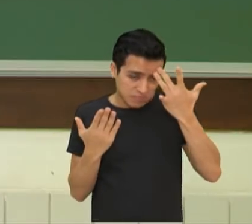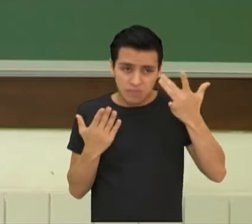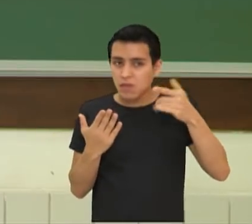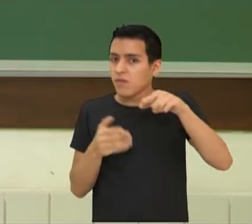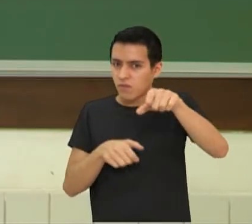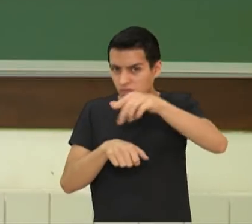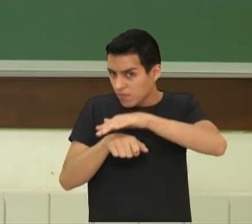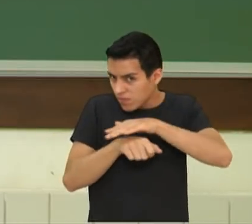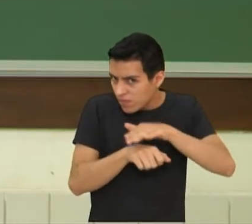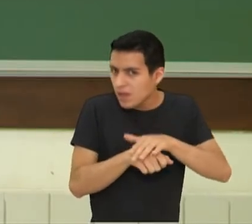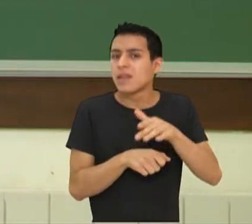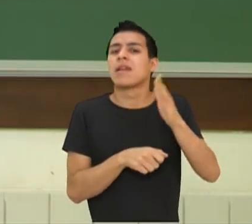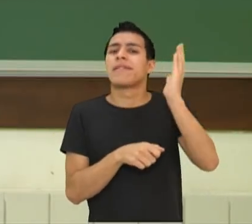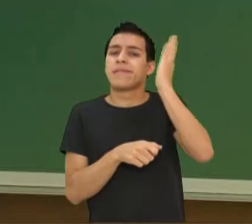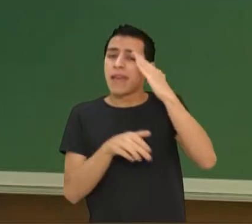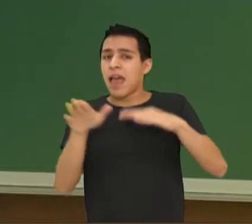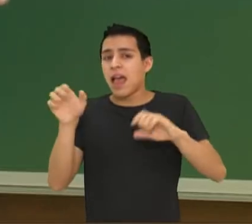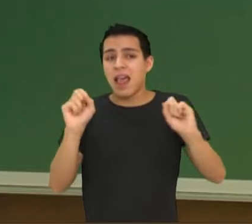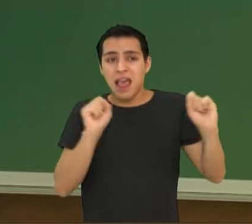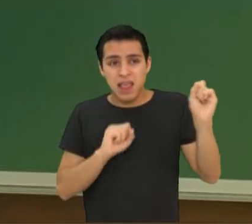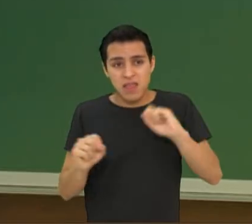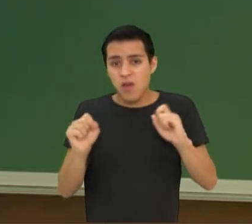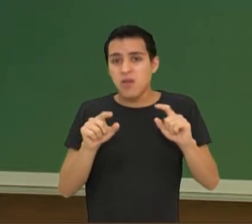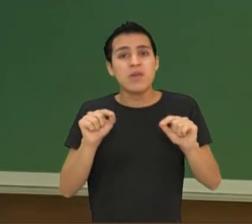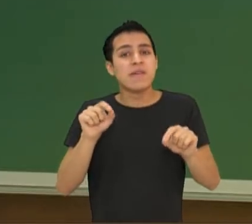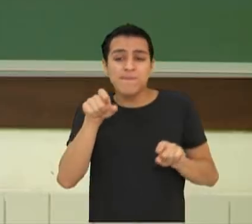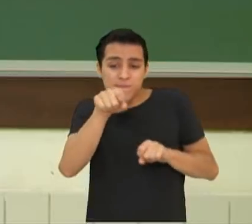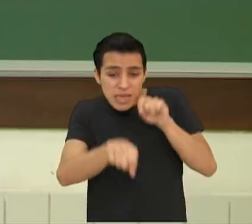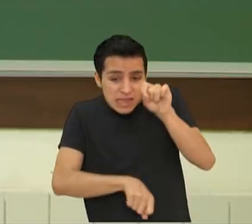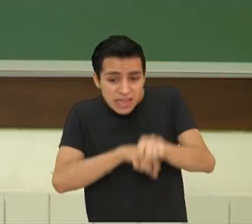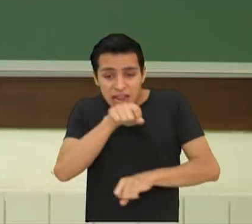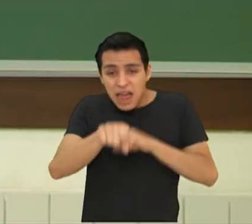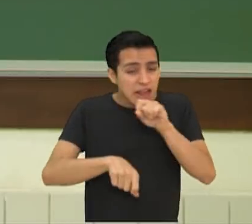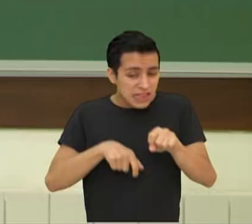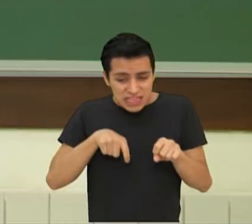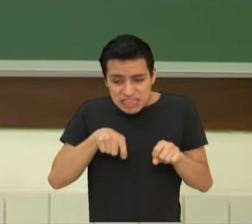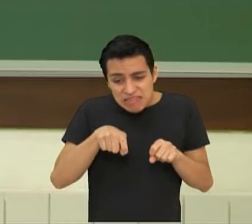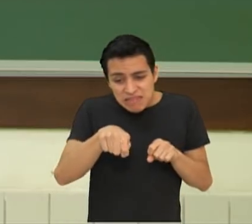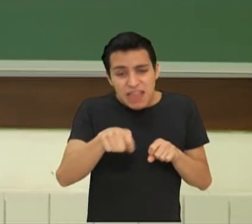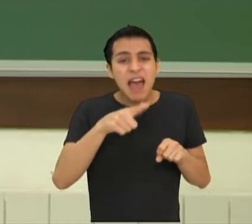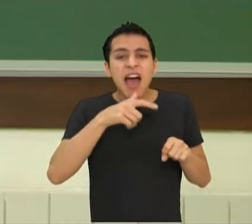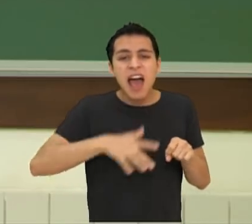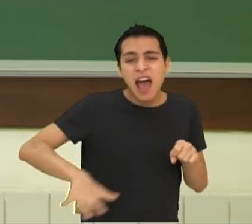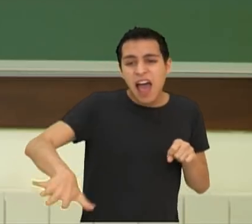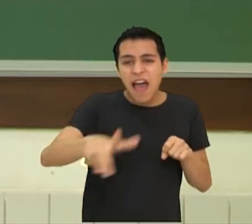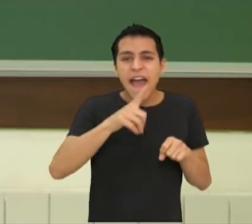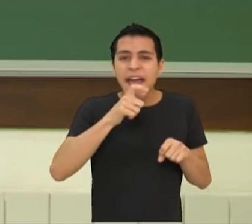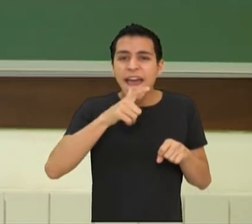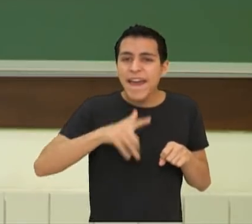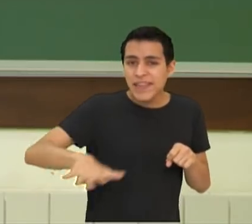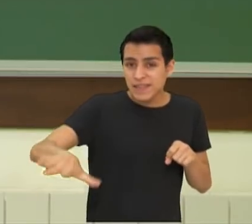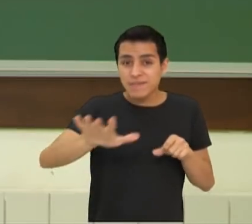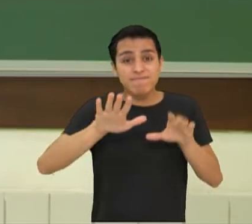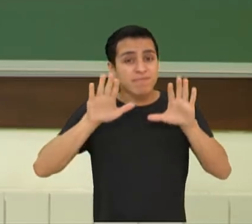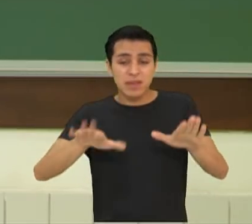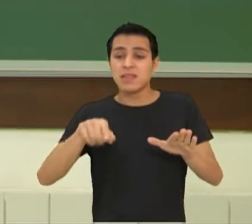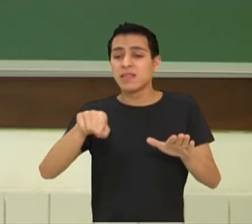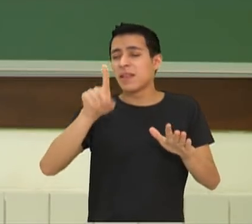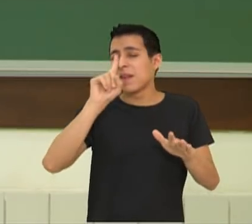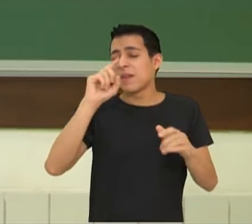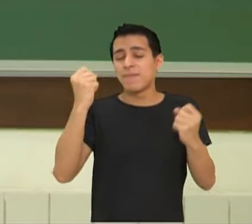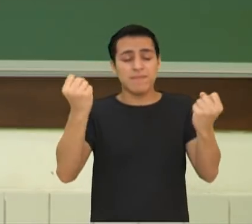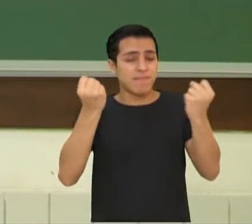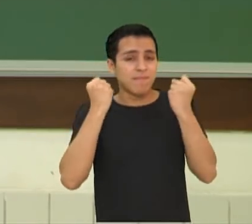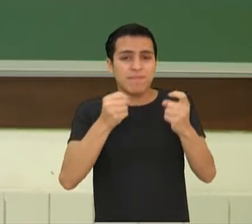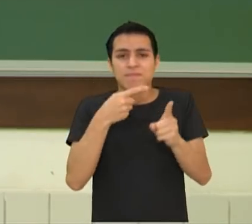e vocês, que eu sei muito bem, adoram pegar uma bicicletazinha e andar nessa área toda alagada. Só que é um perigo, pessoal.